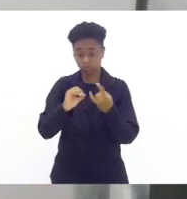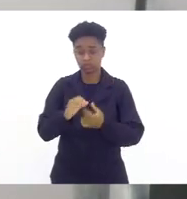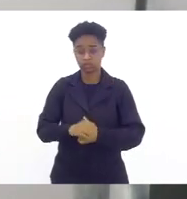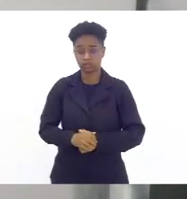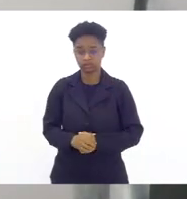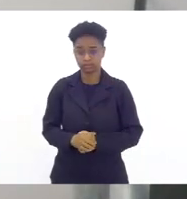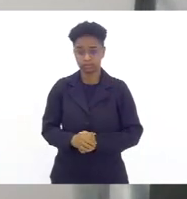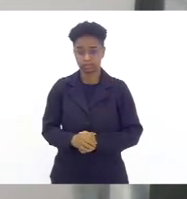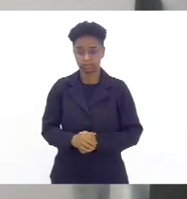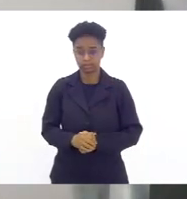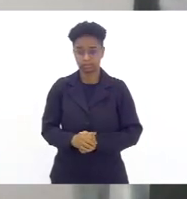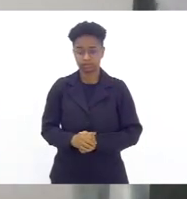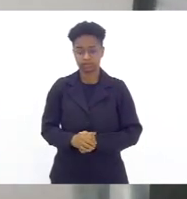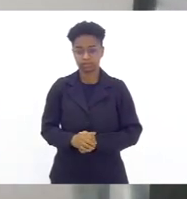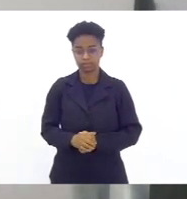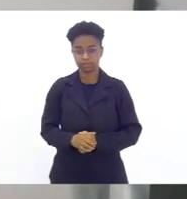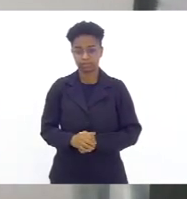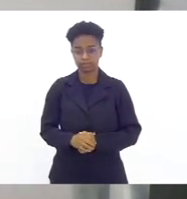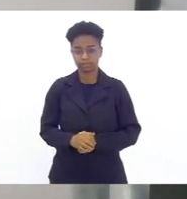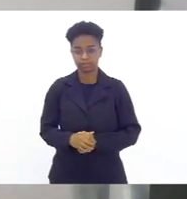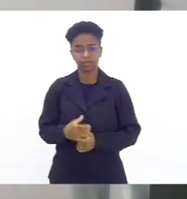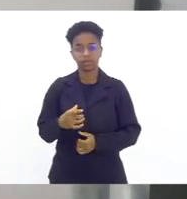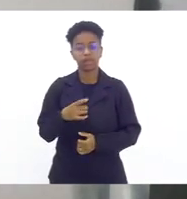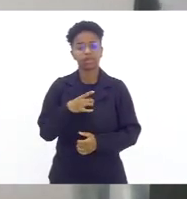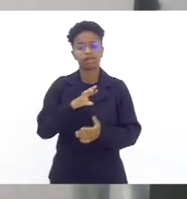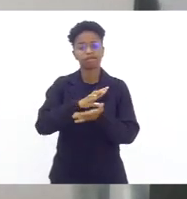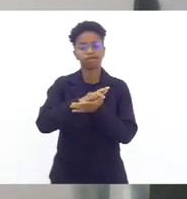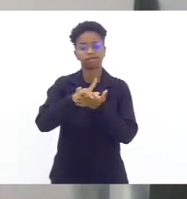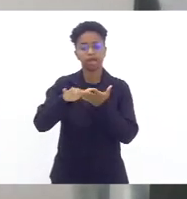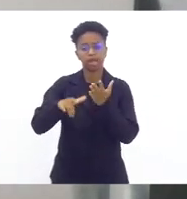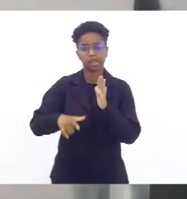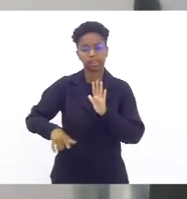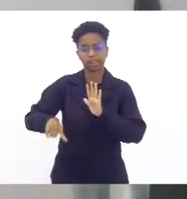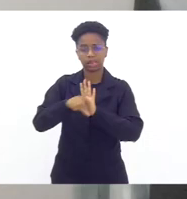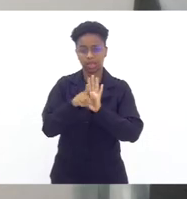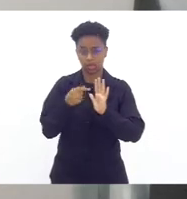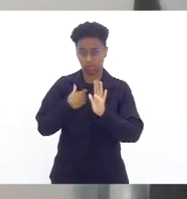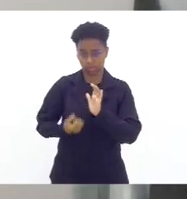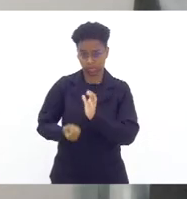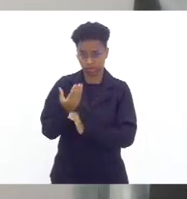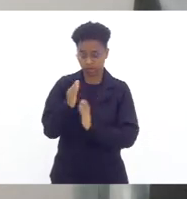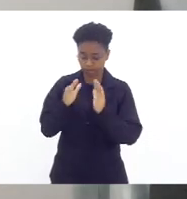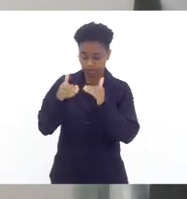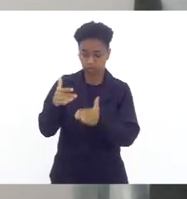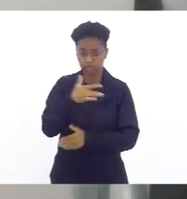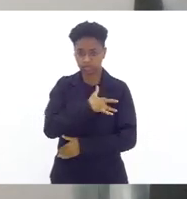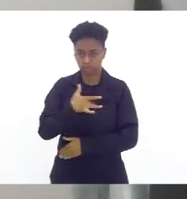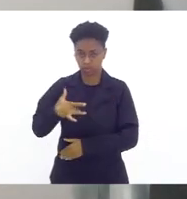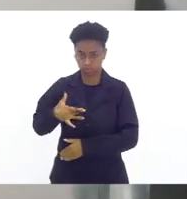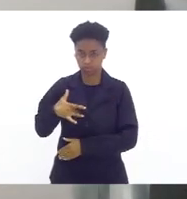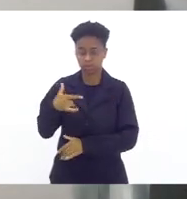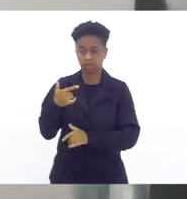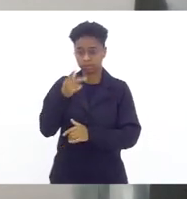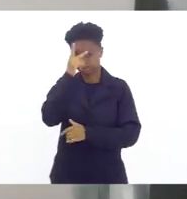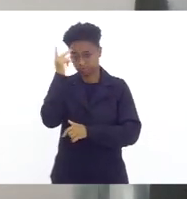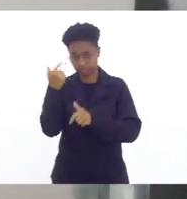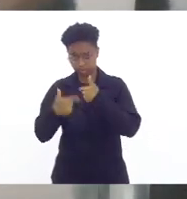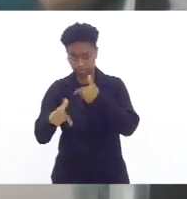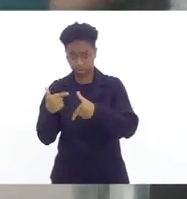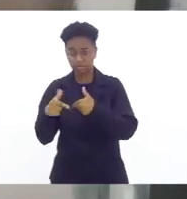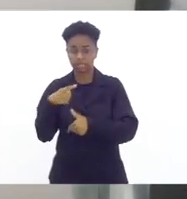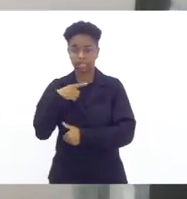Luciana bater várias das leis que eu fiz de saúde do trabalhador que abolir uma amianto chumbo Mercúrio